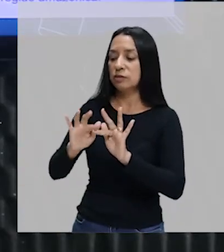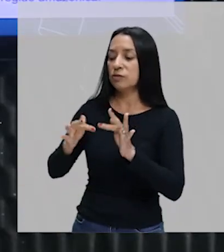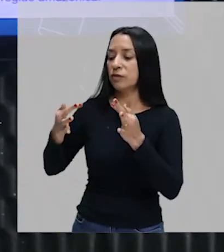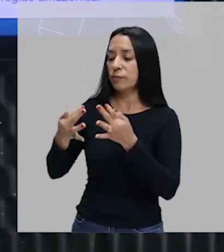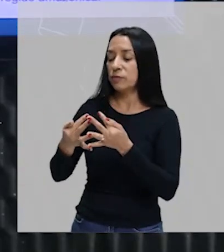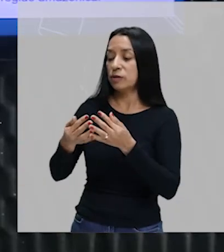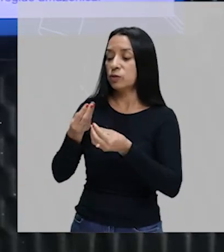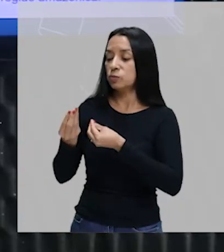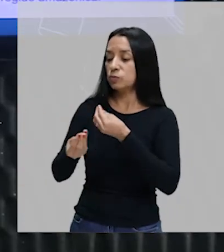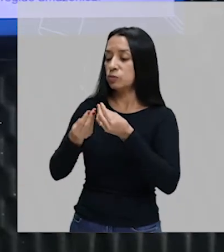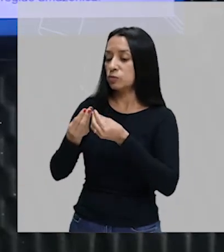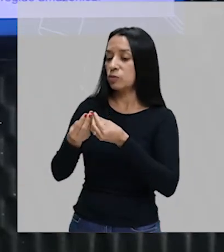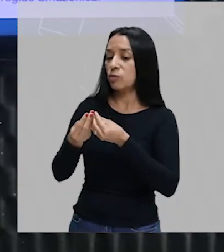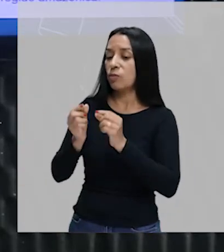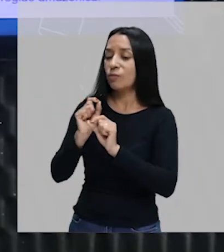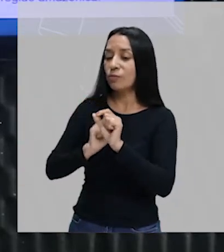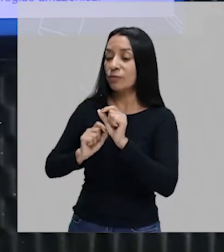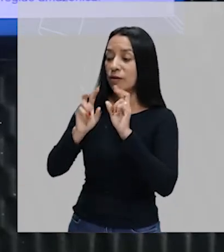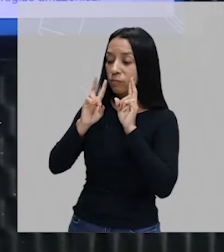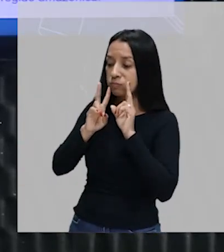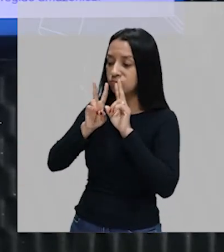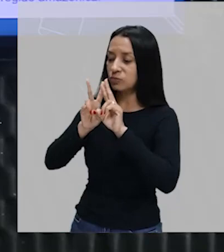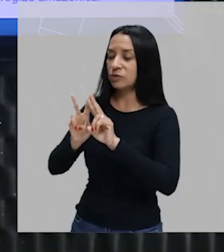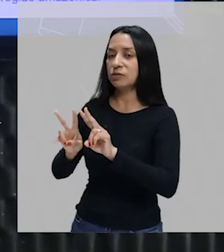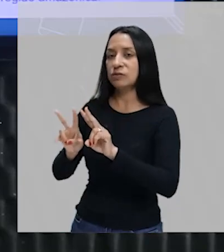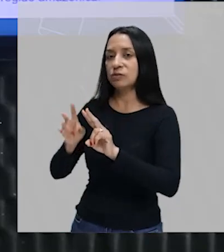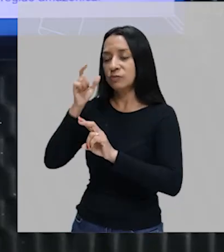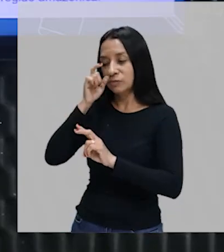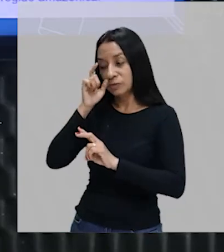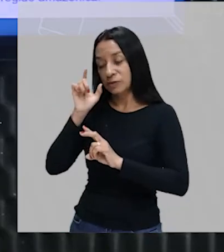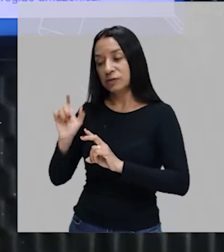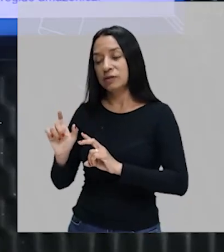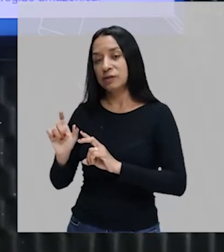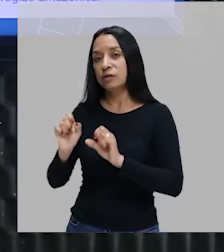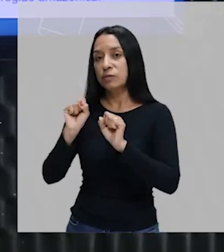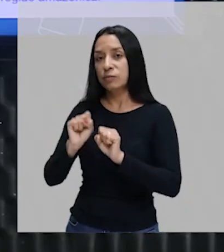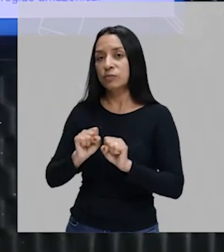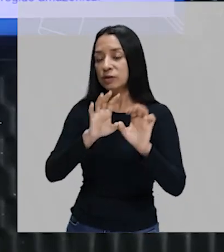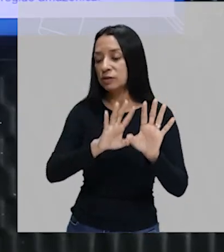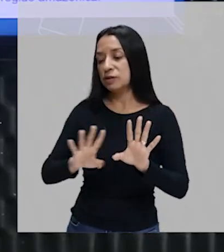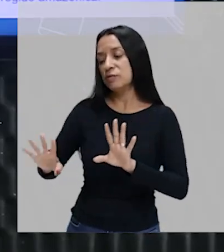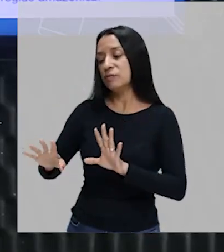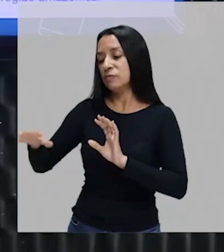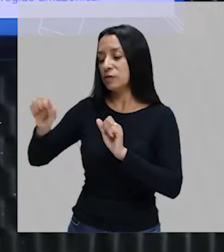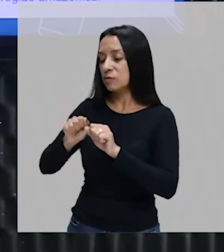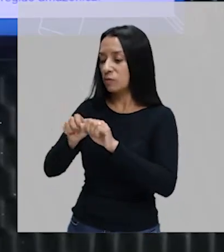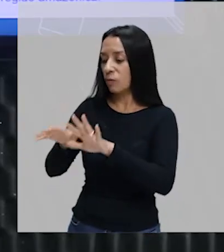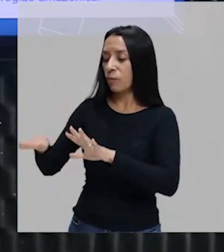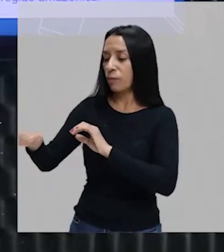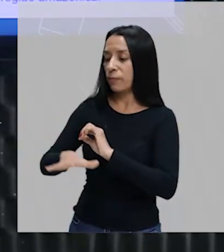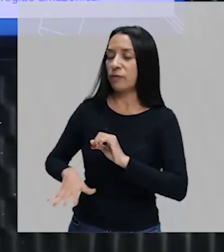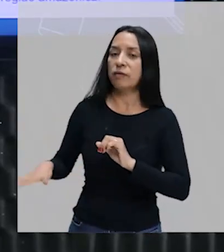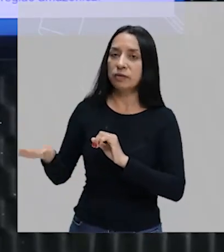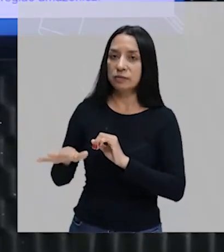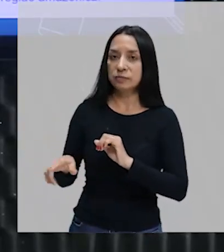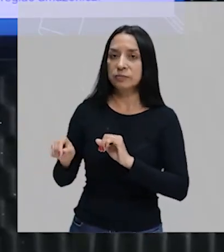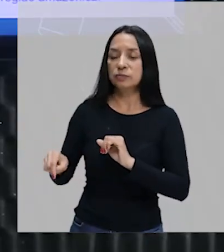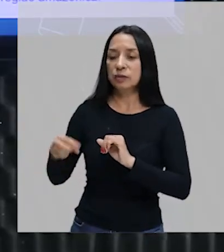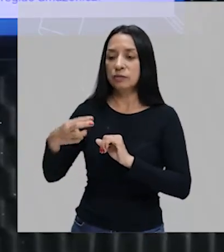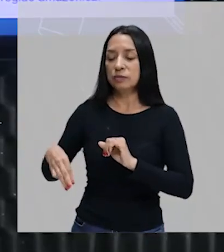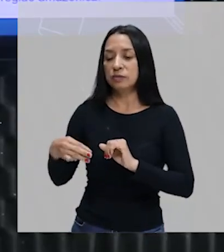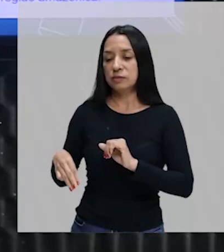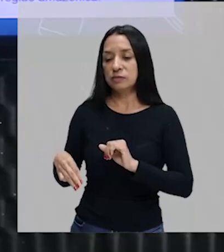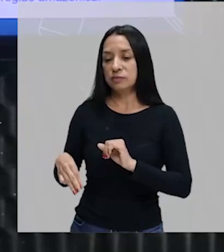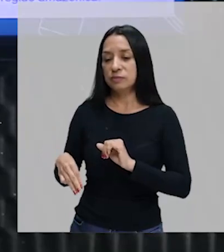como atrativo, para que elas pudessem vir e ocupar o território maranhense. As famílias açorianas irão participar